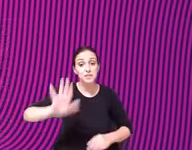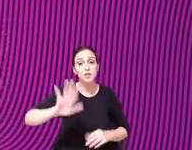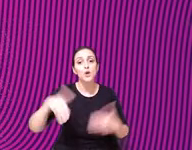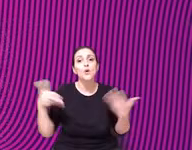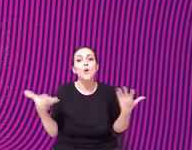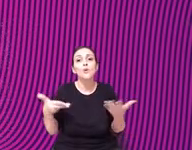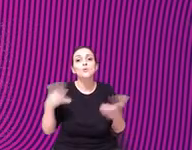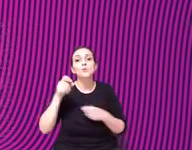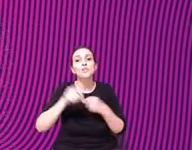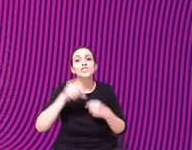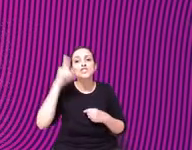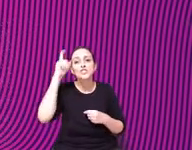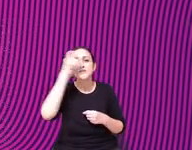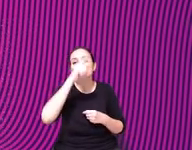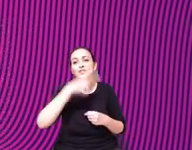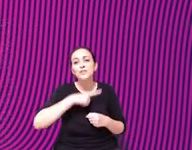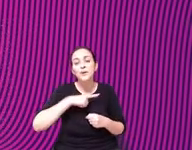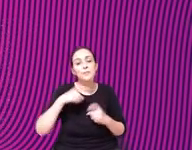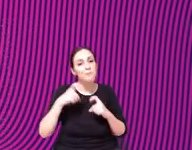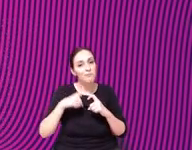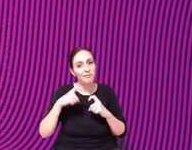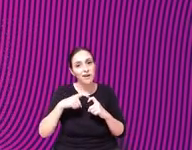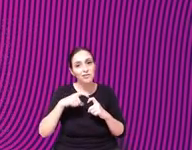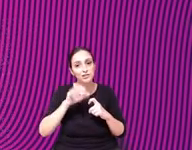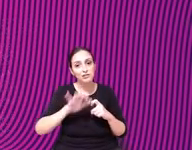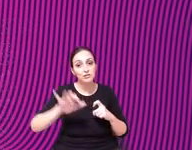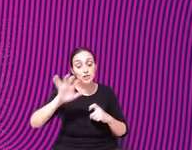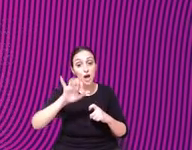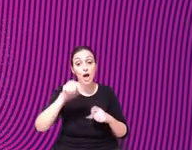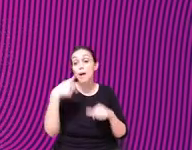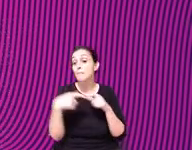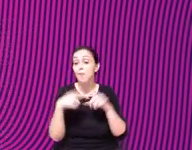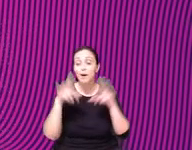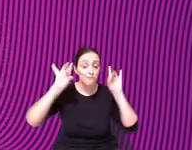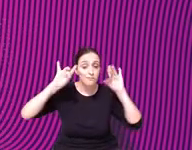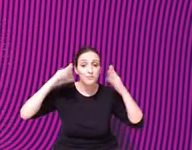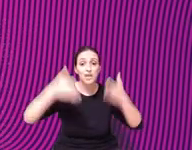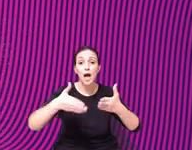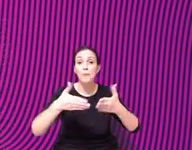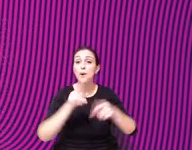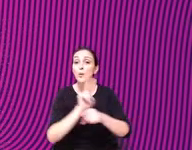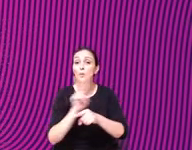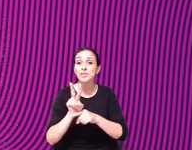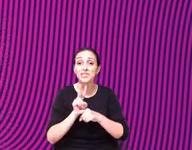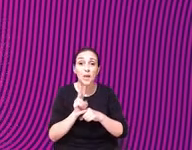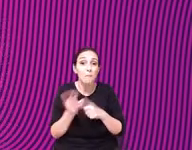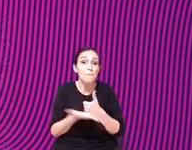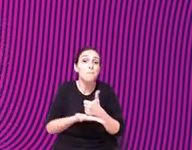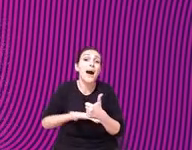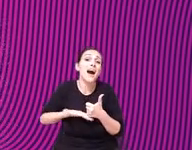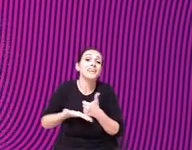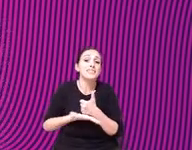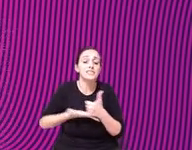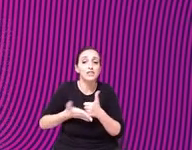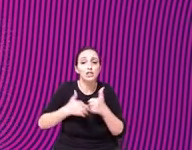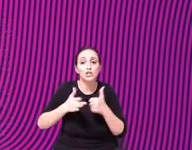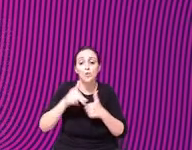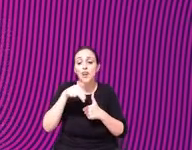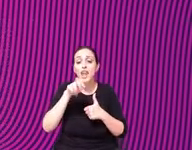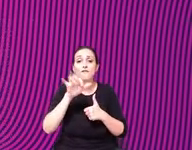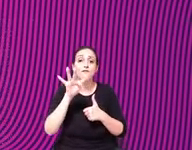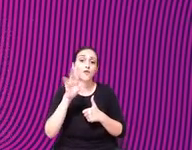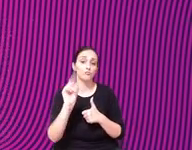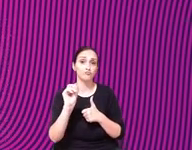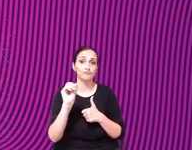dia é difícil nós termos médicos nefrologistas para cuidar do básico em nefrologia. Não se consegue,